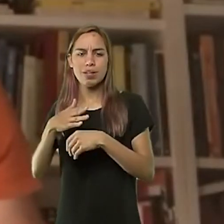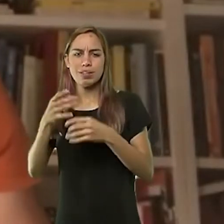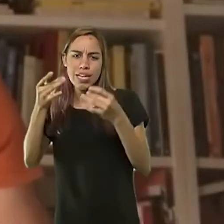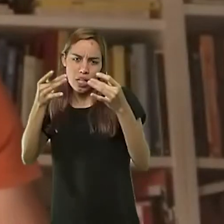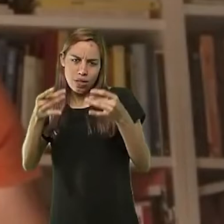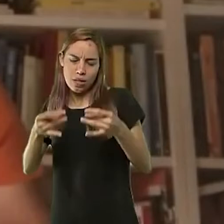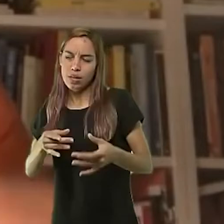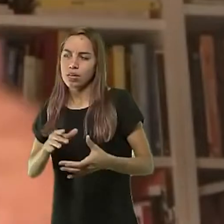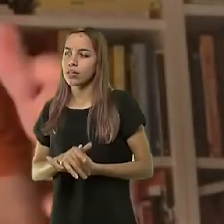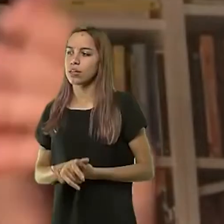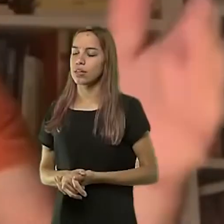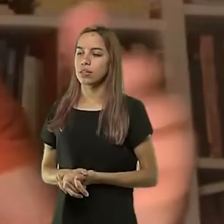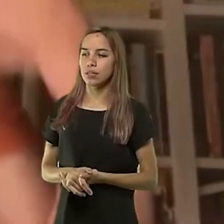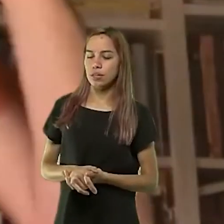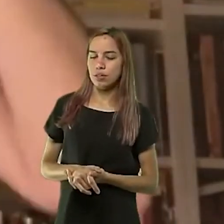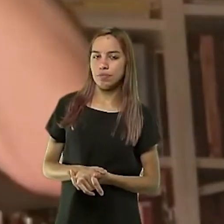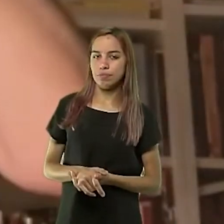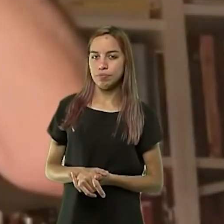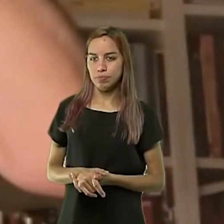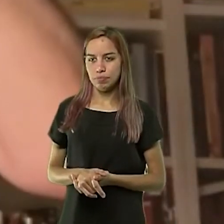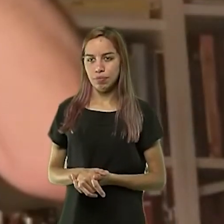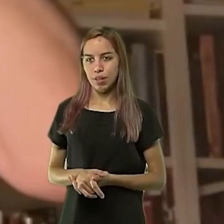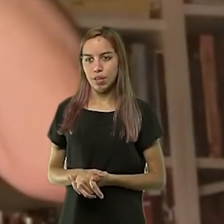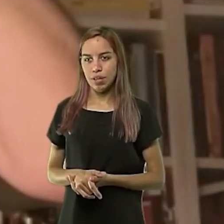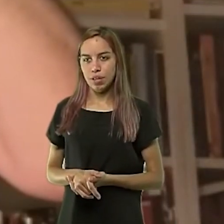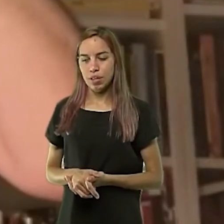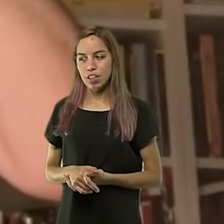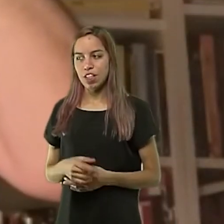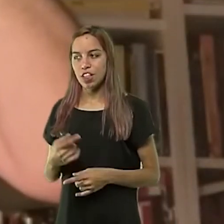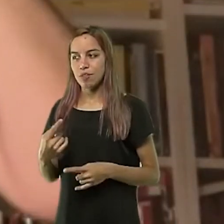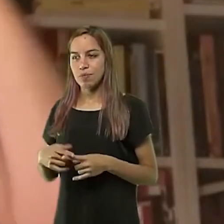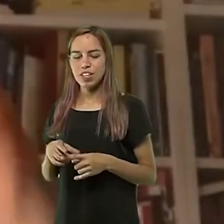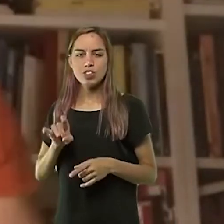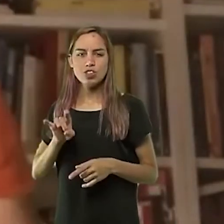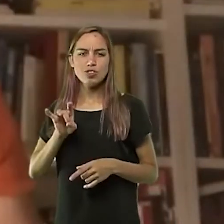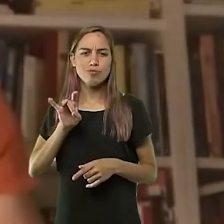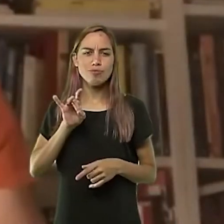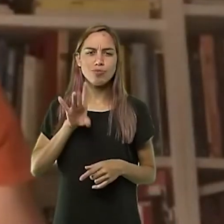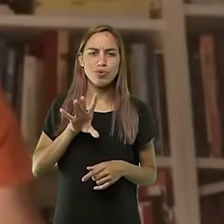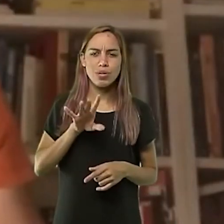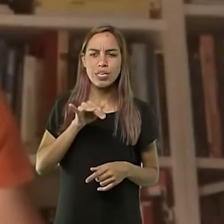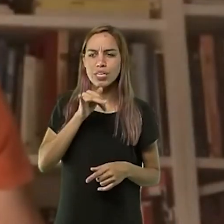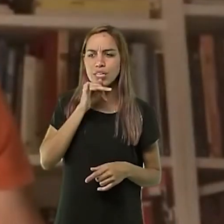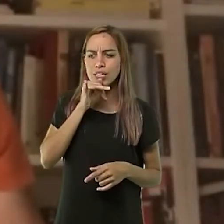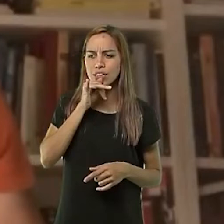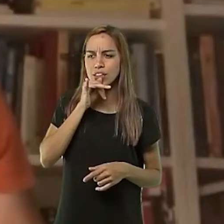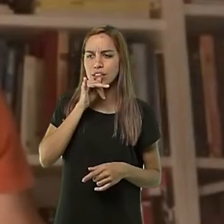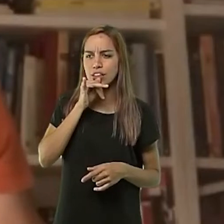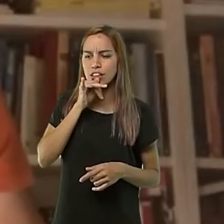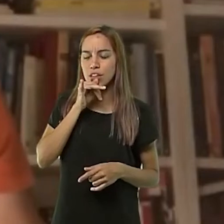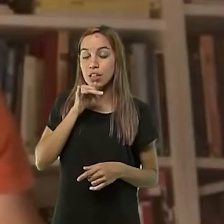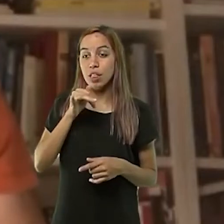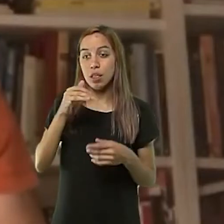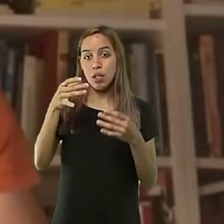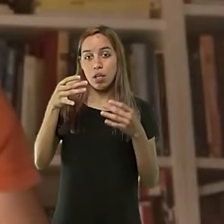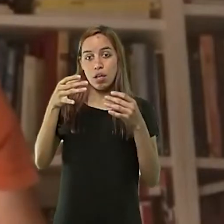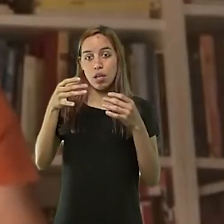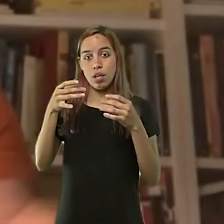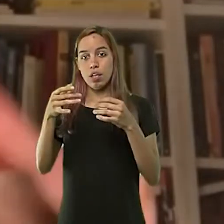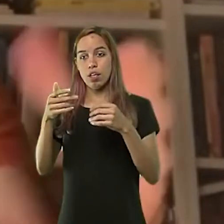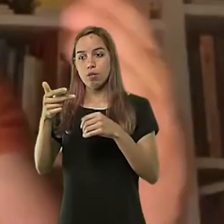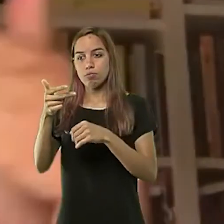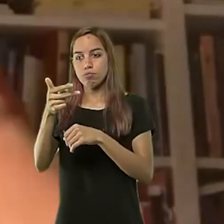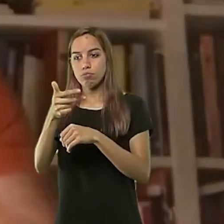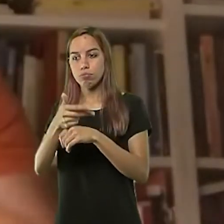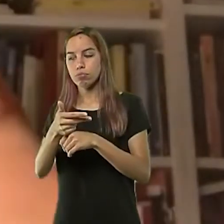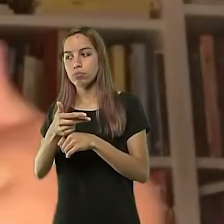vamos gravar. Não só porque tem de obedecer a uma série de critérios da própria plataforma, mas também porque tem